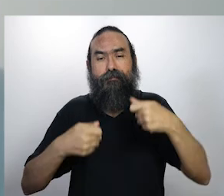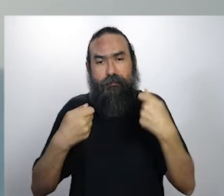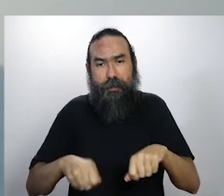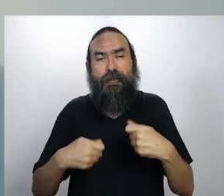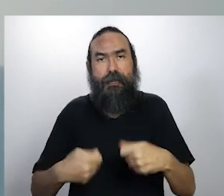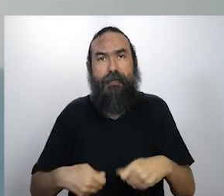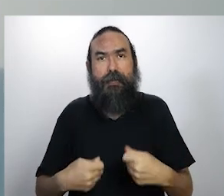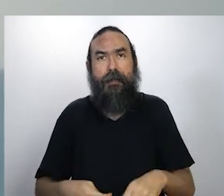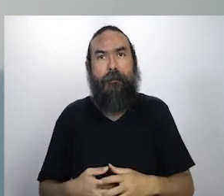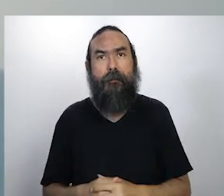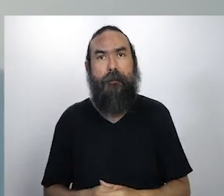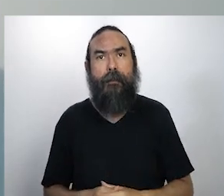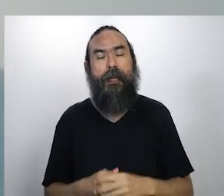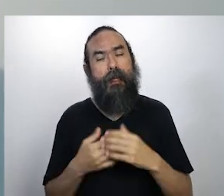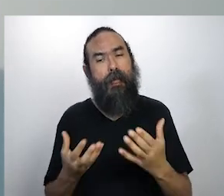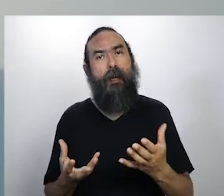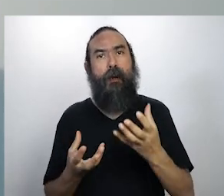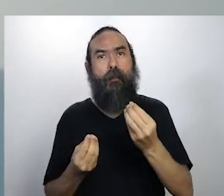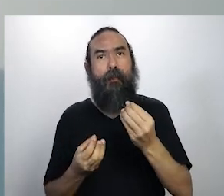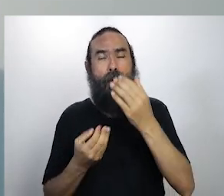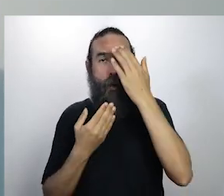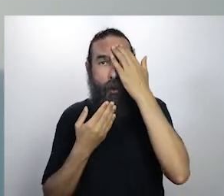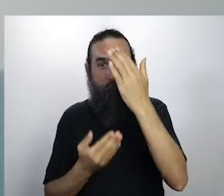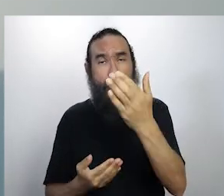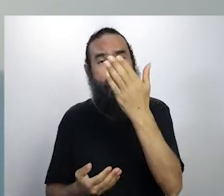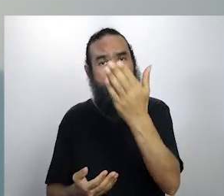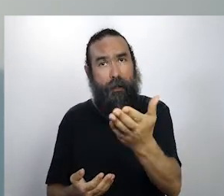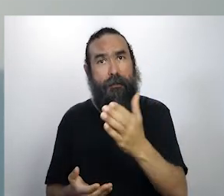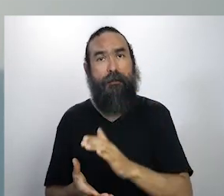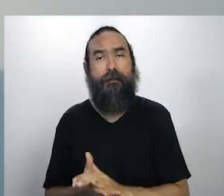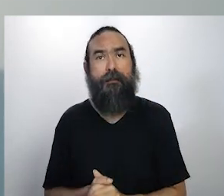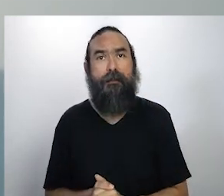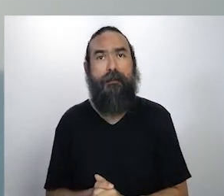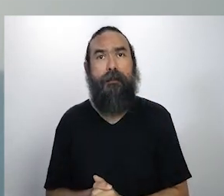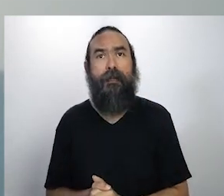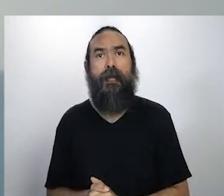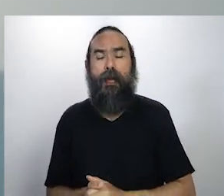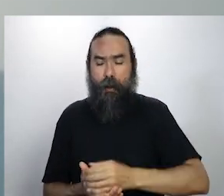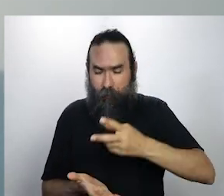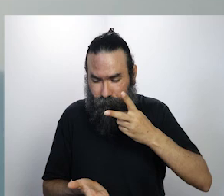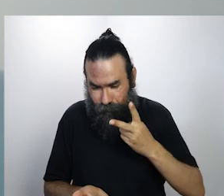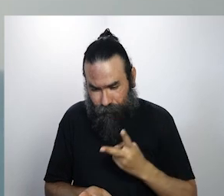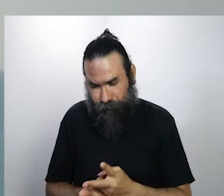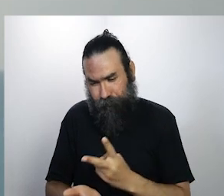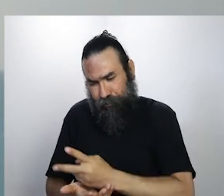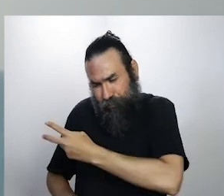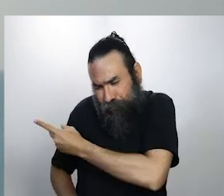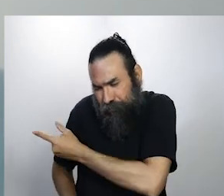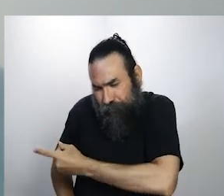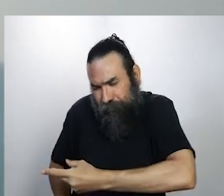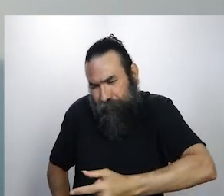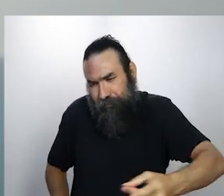Então, mais uma vez, obrigado. E vida longa ao Encontro de Culturas Tradicionais.